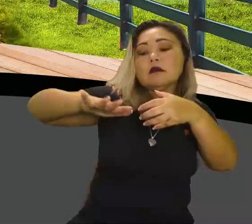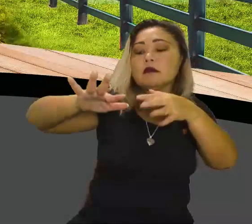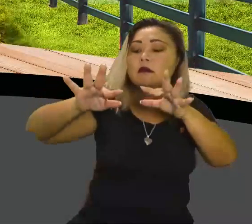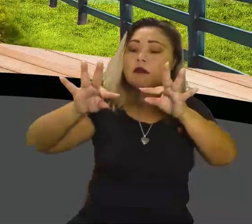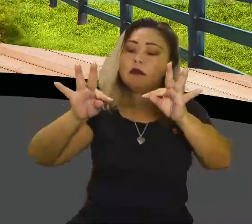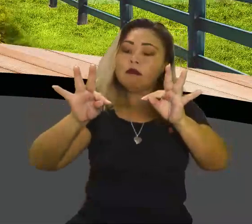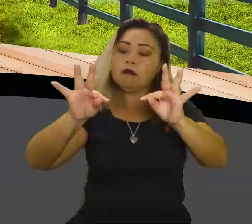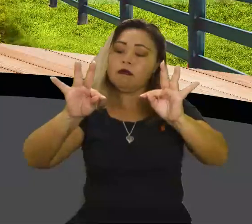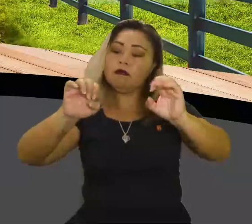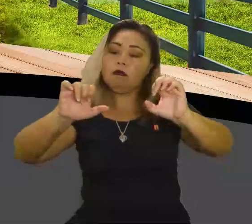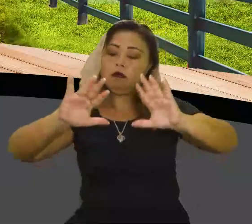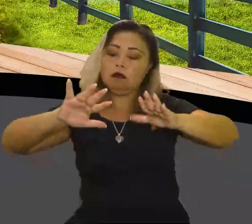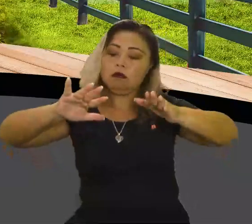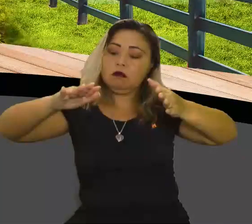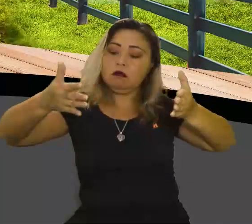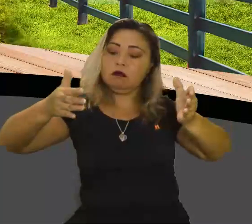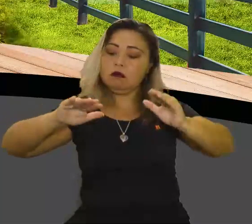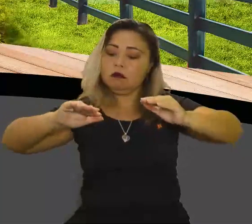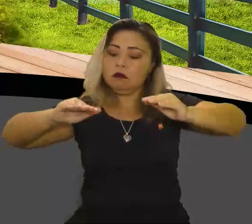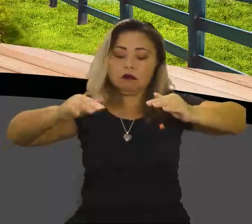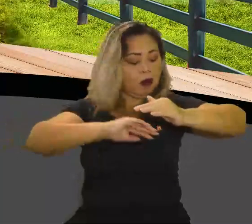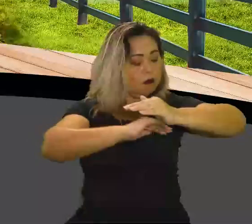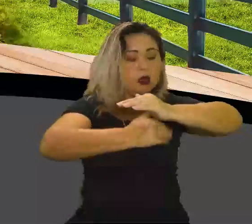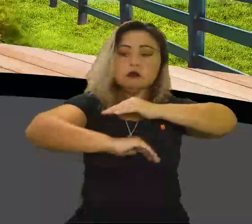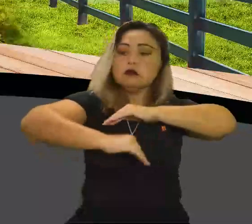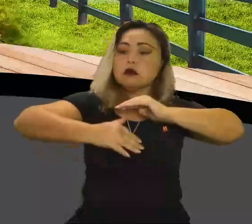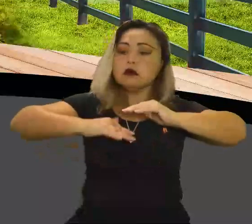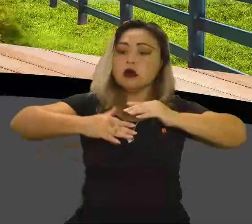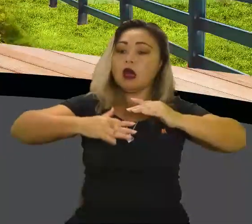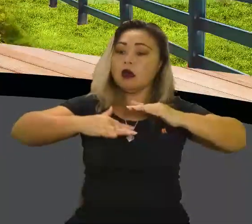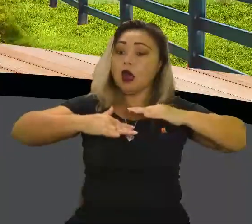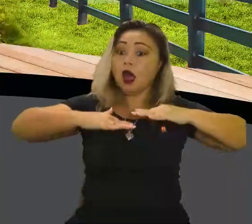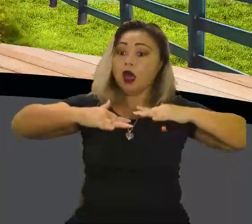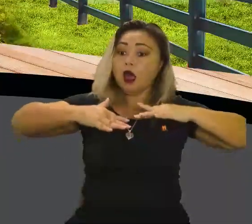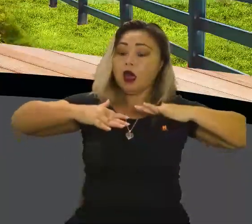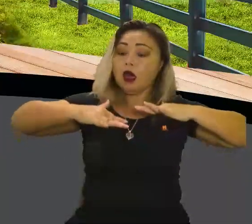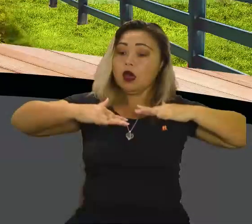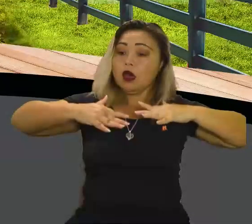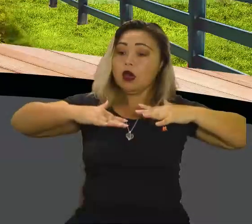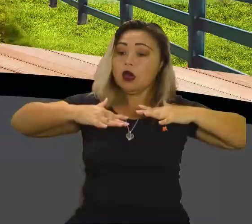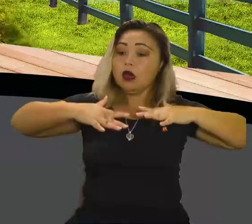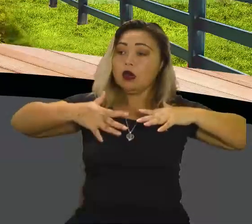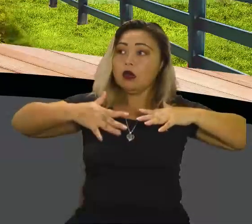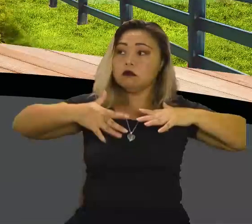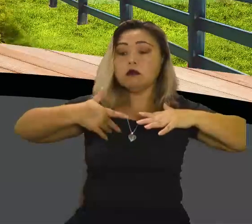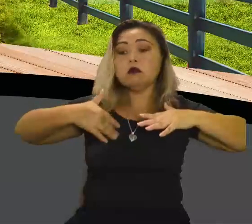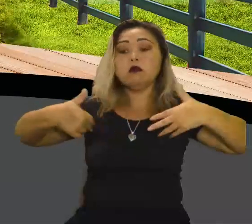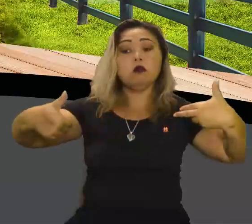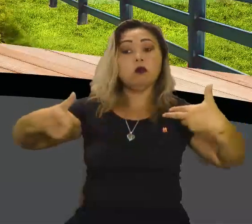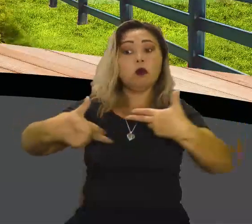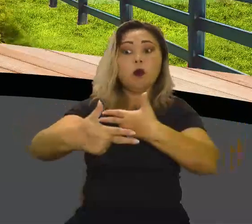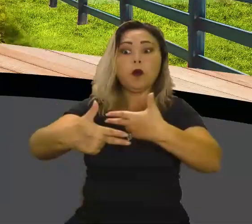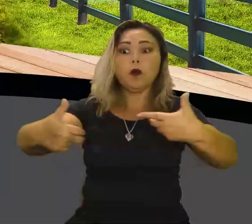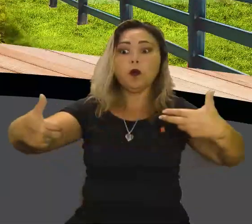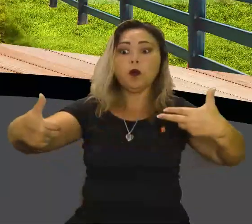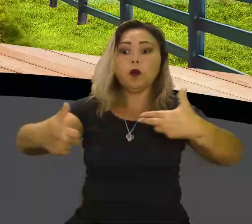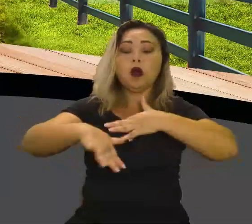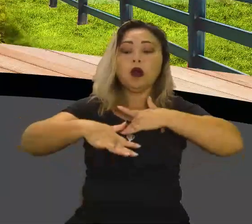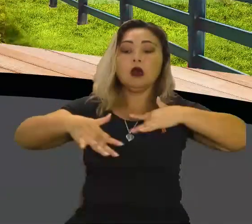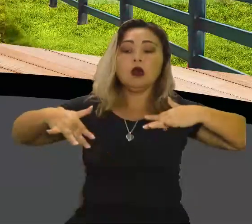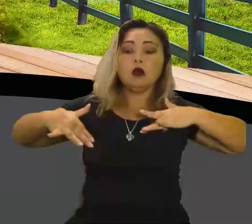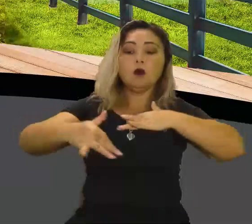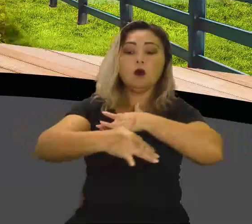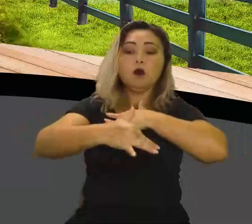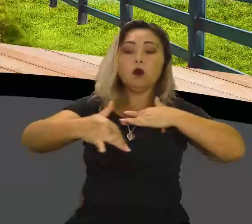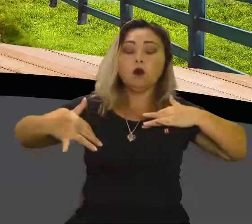telas, né? Aquelas asinhas embaixo da asa dela, batendo para ocorrer o processo de ventilação,